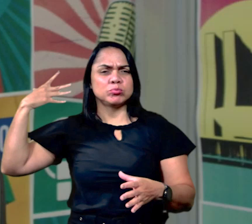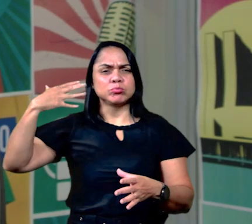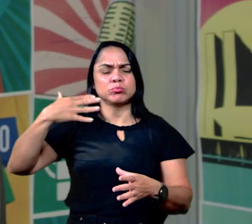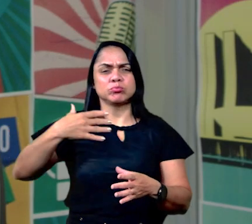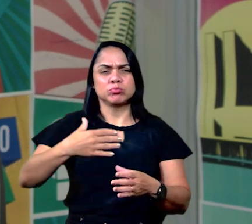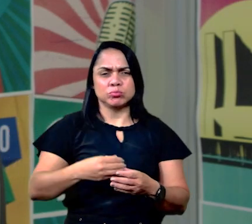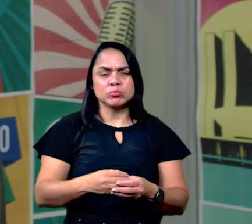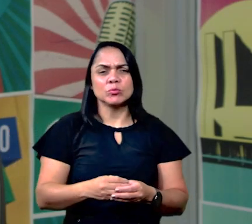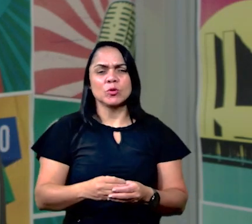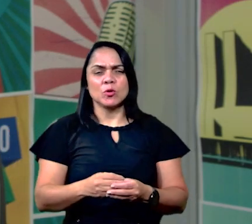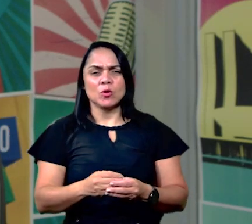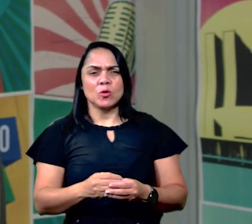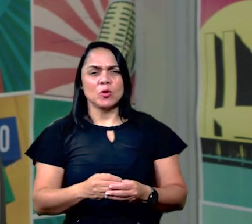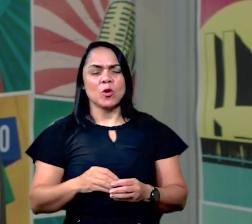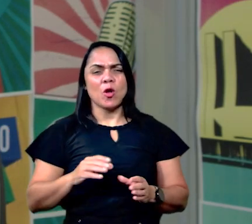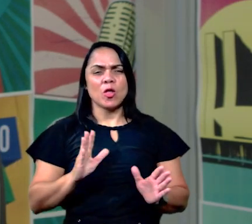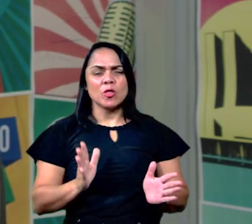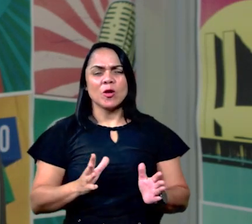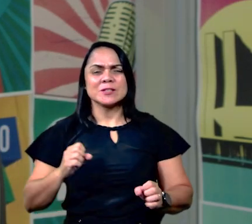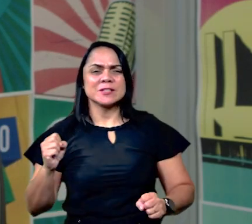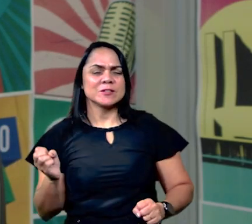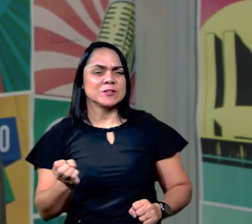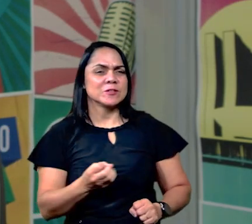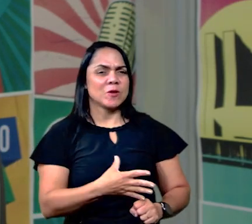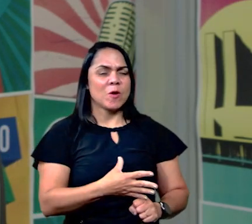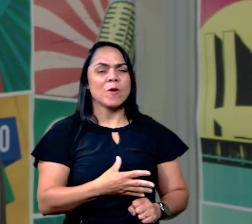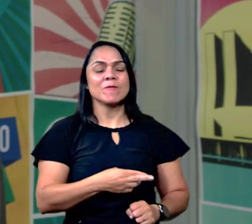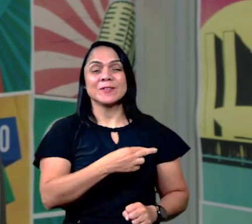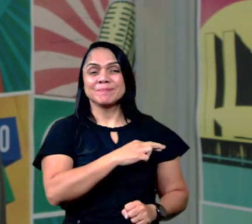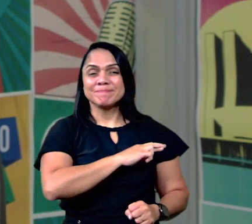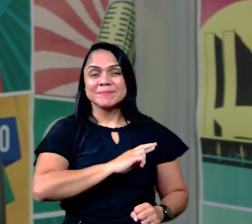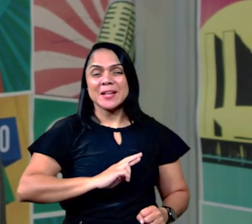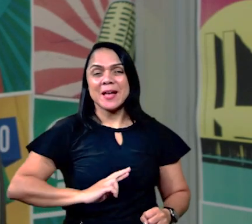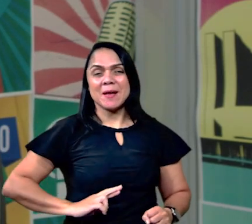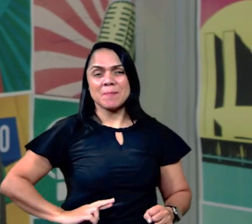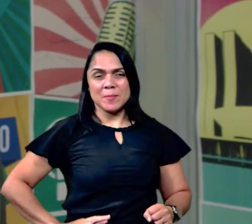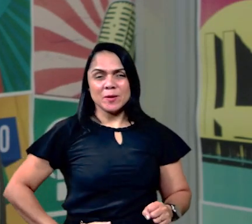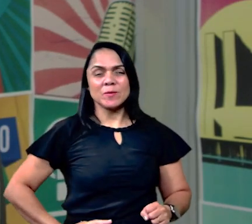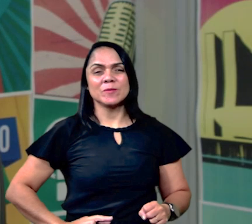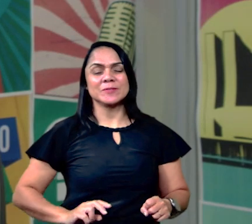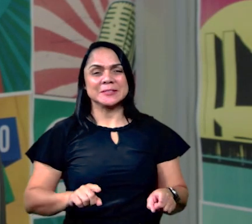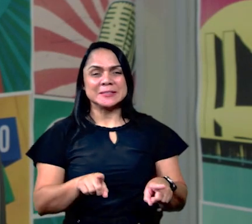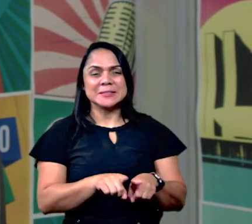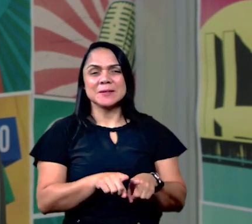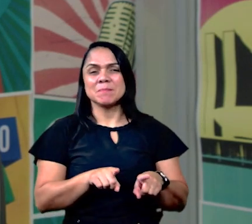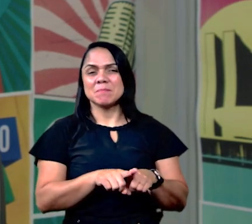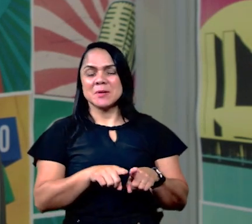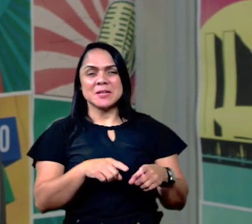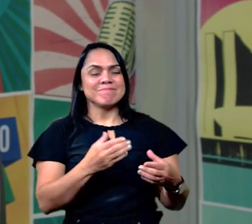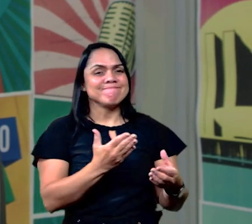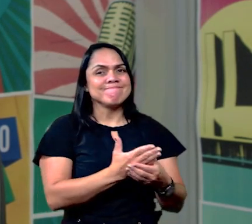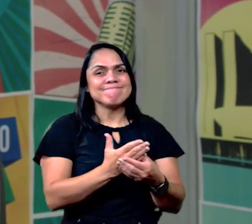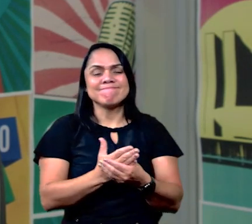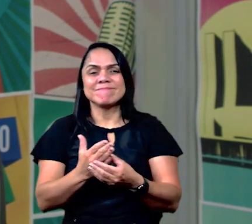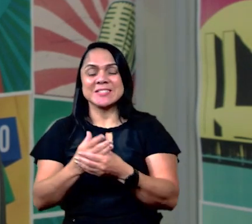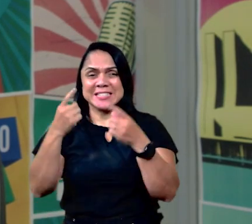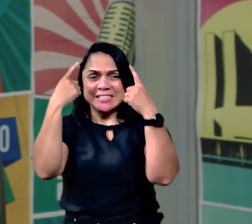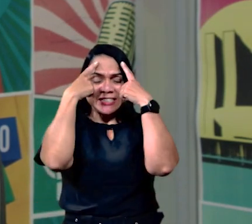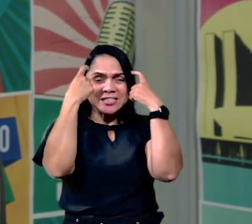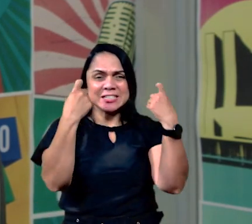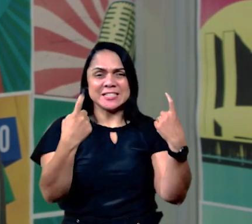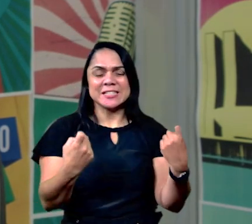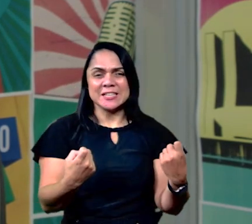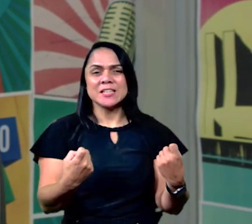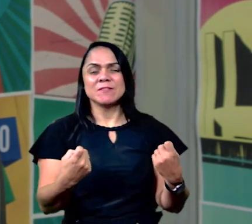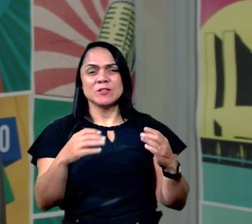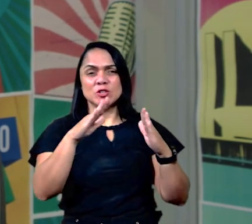do nosso Estado moderno, da nossa modernidade, da nossa república, também uma série de processos de criminalização de povos de